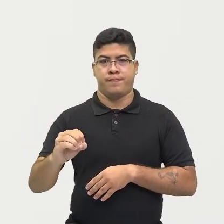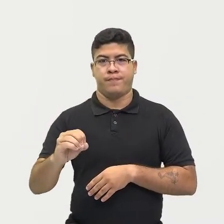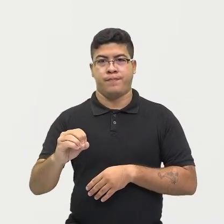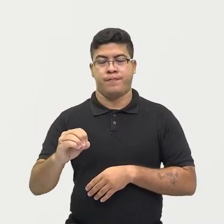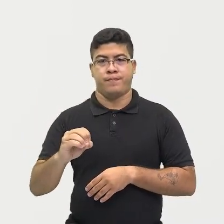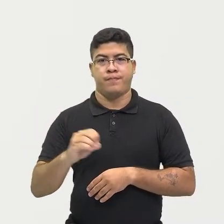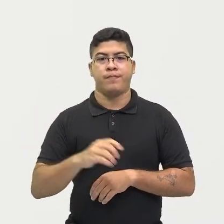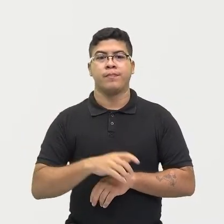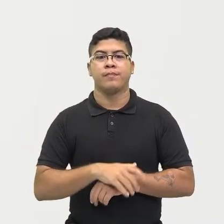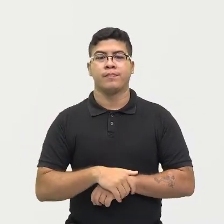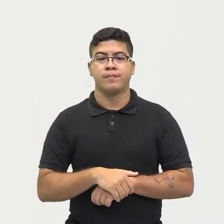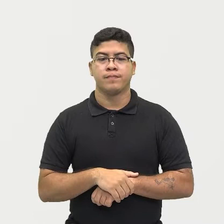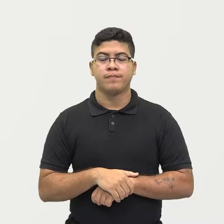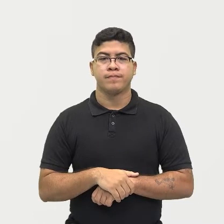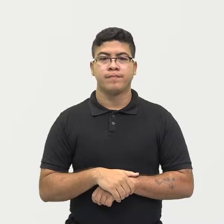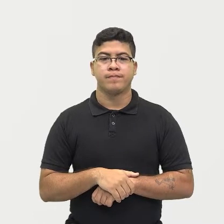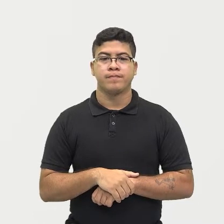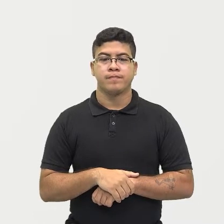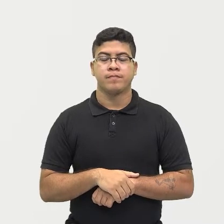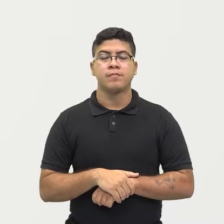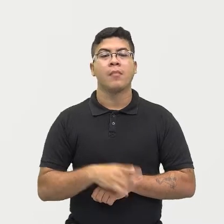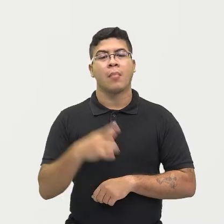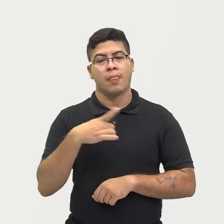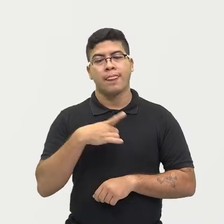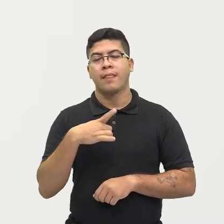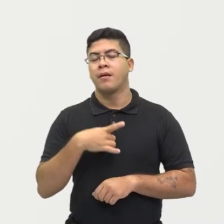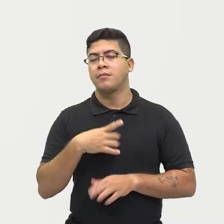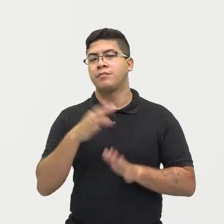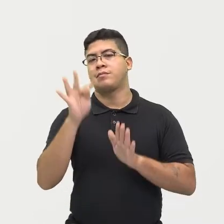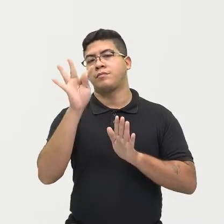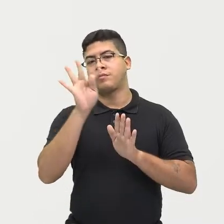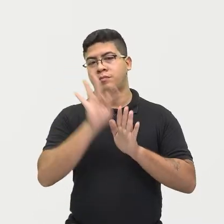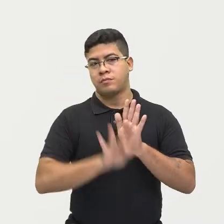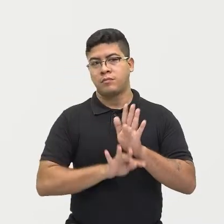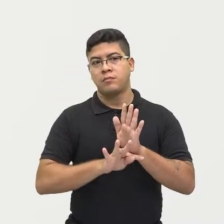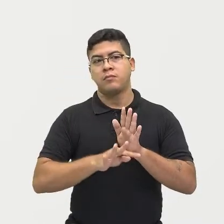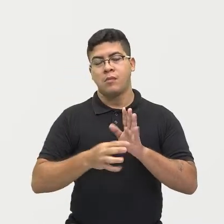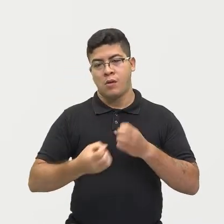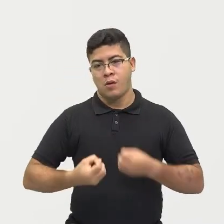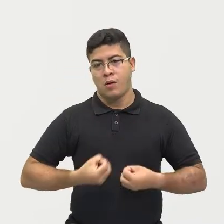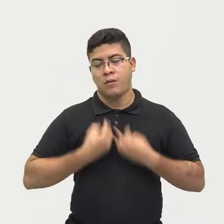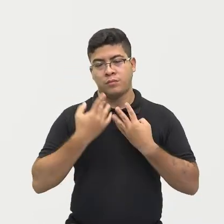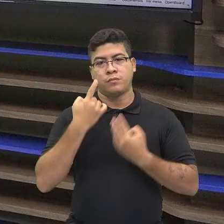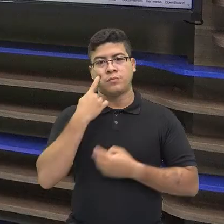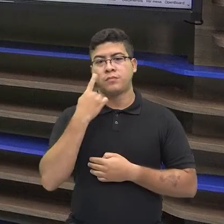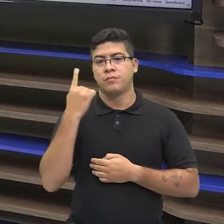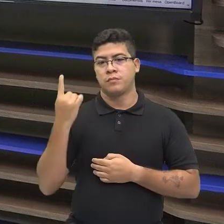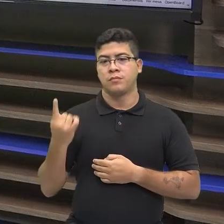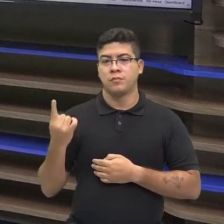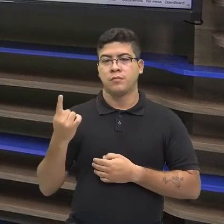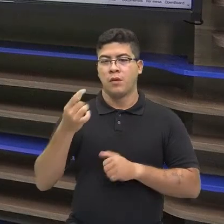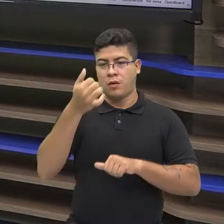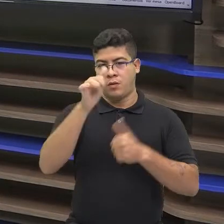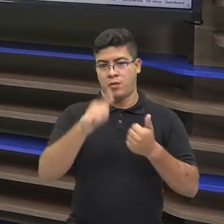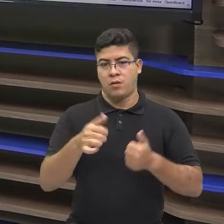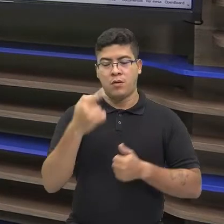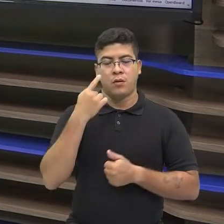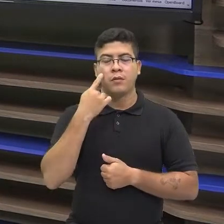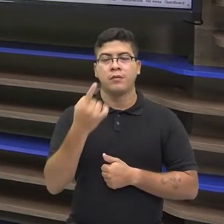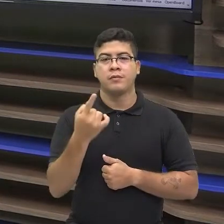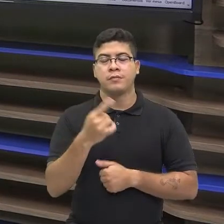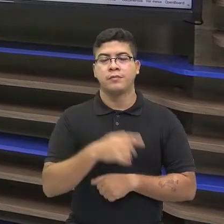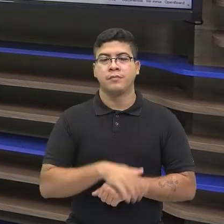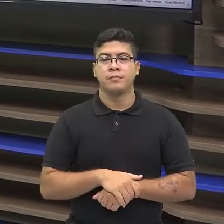1940. Muito bem, olha só, temos aqui um manifesto. Olha só, vamos analisar então esse